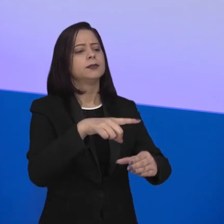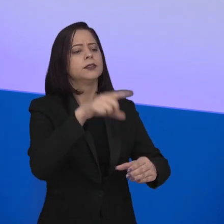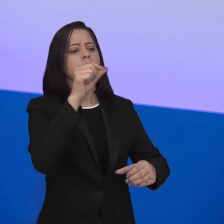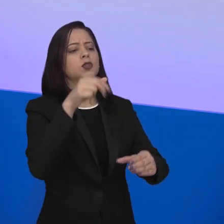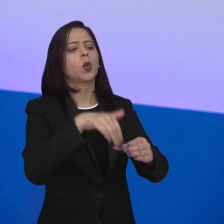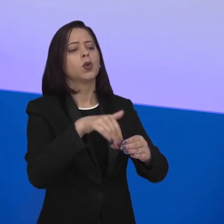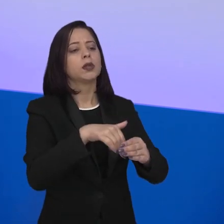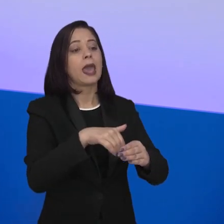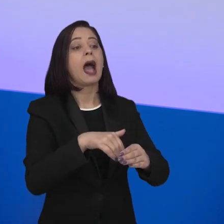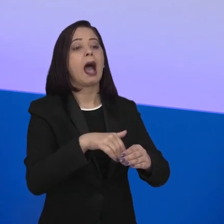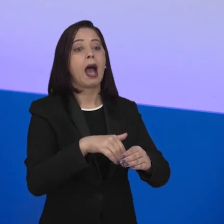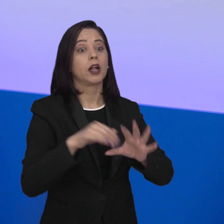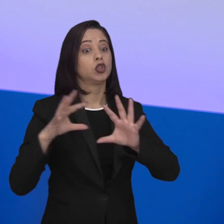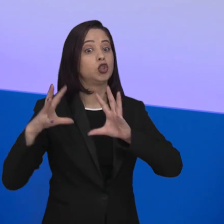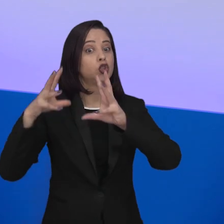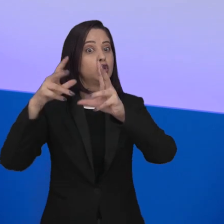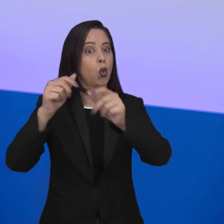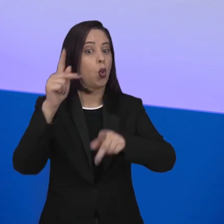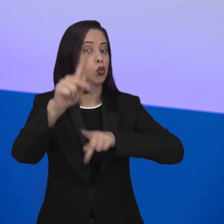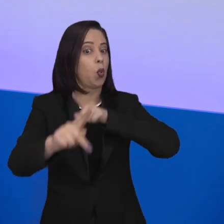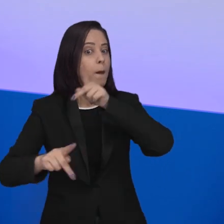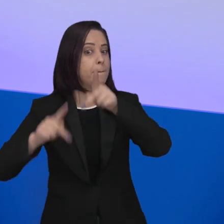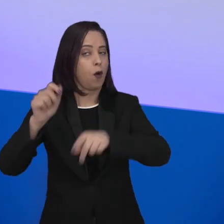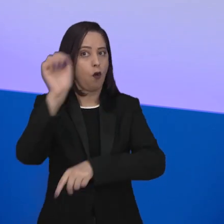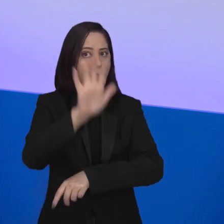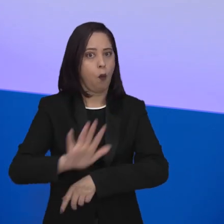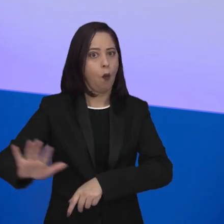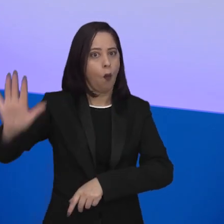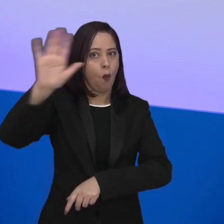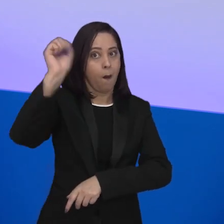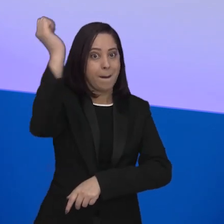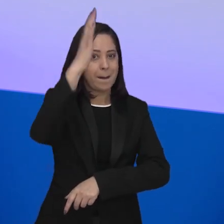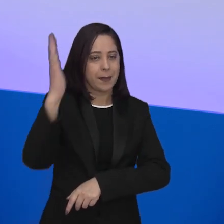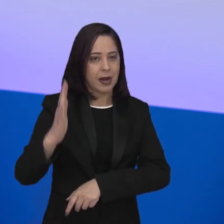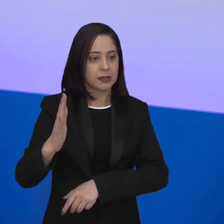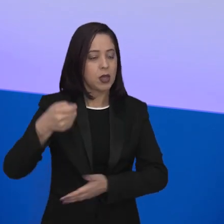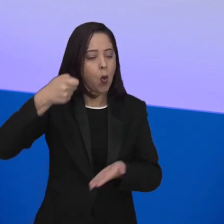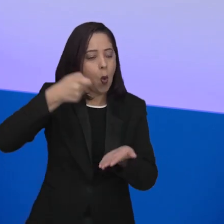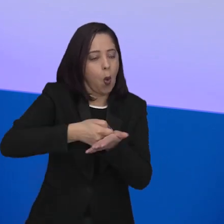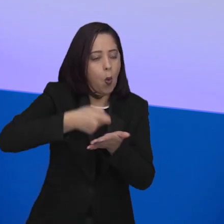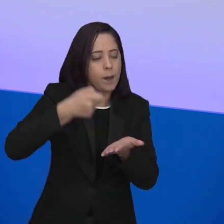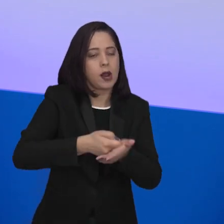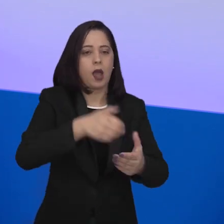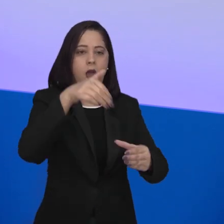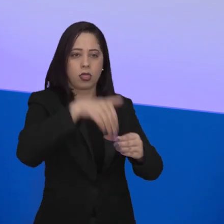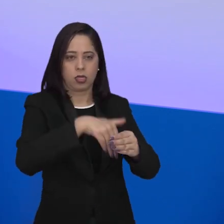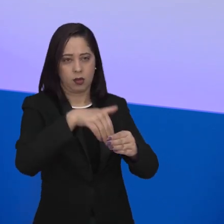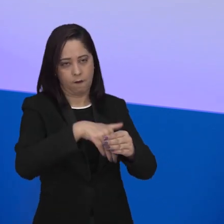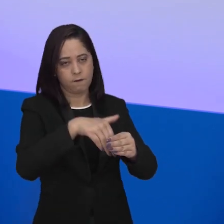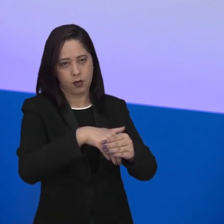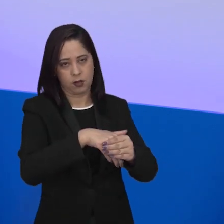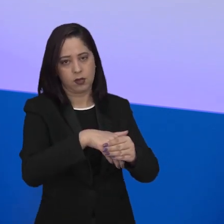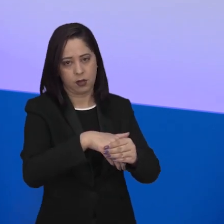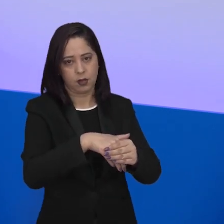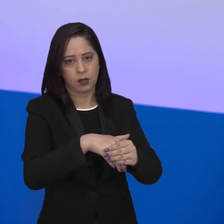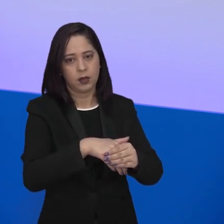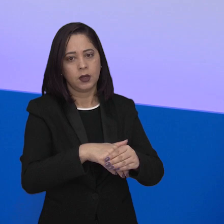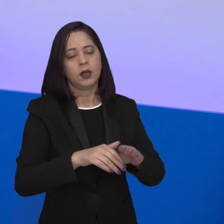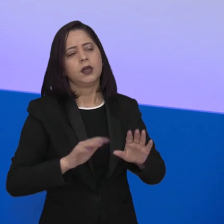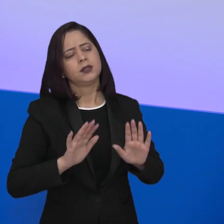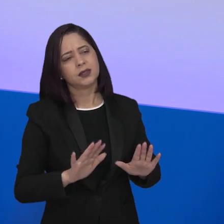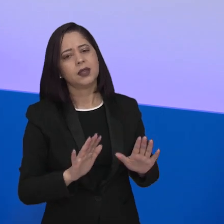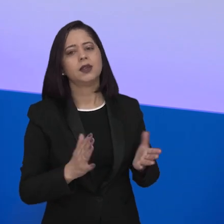obrigatoriedade do voto, assim como era mantido obrigatório nas outras constituições que o Brasil já